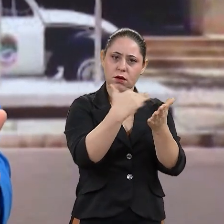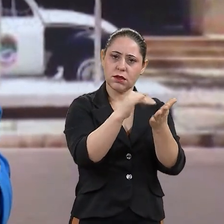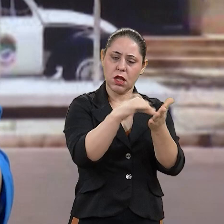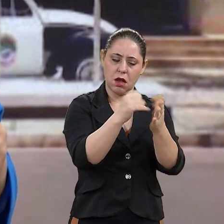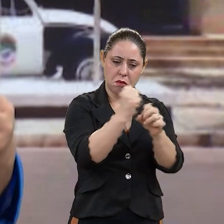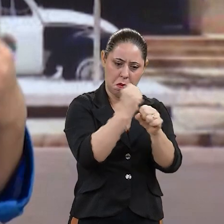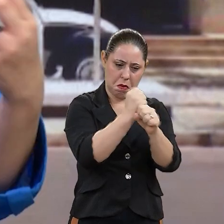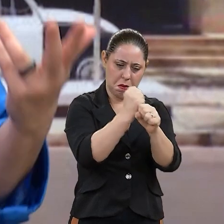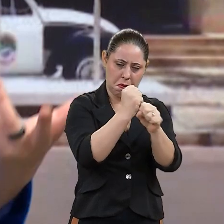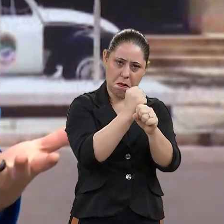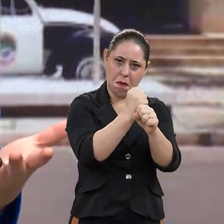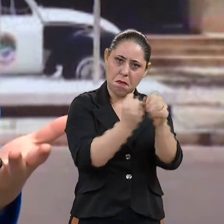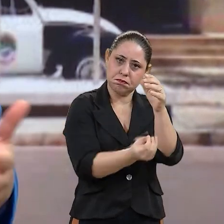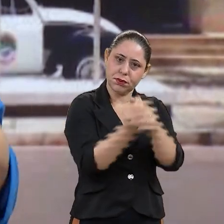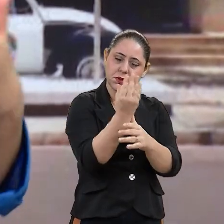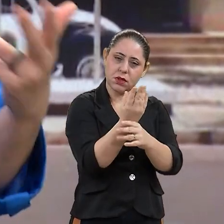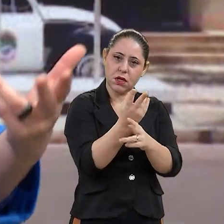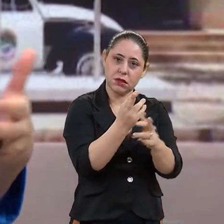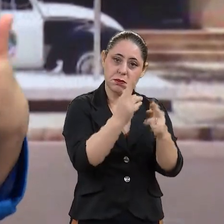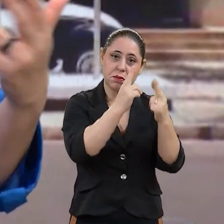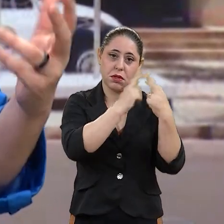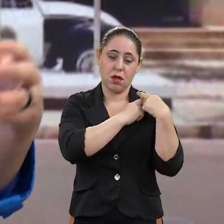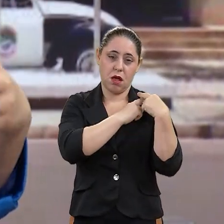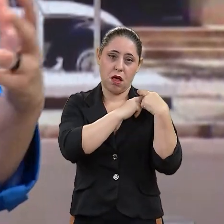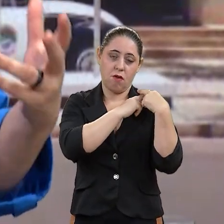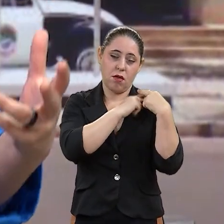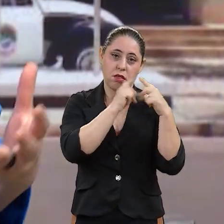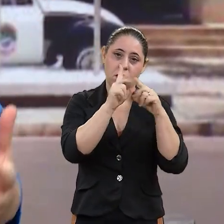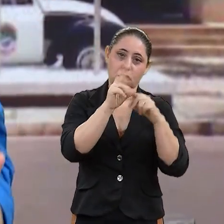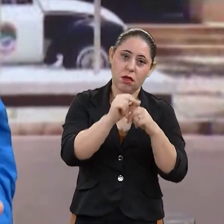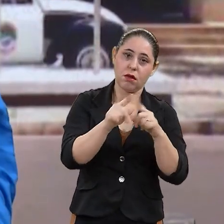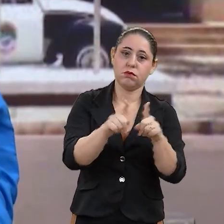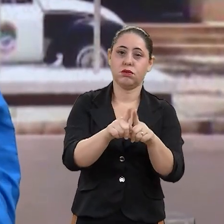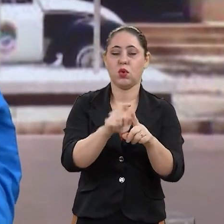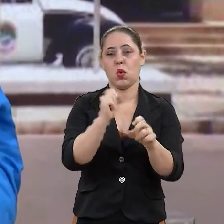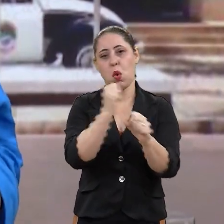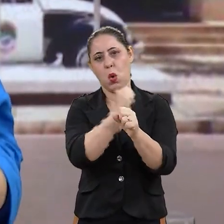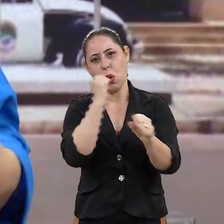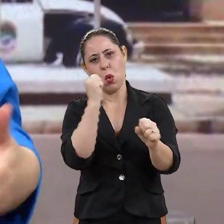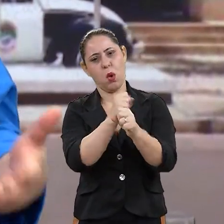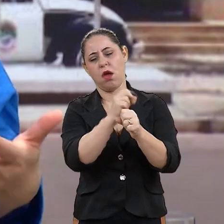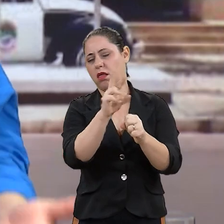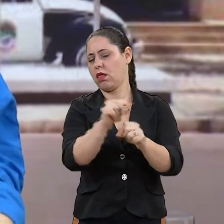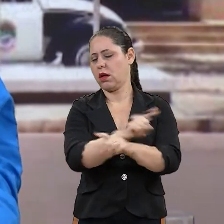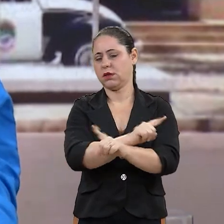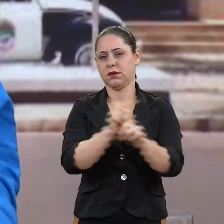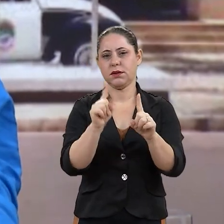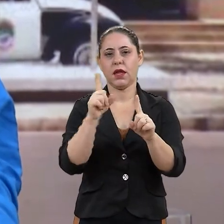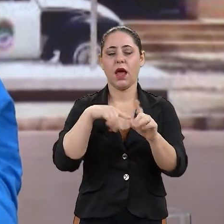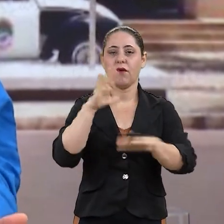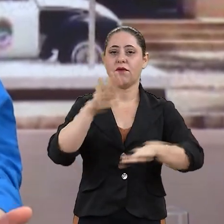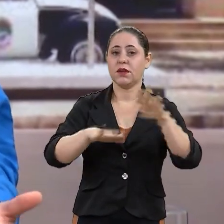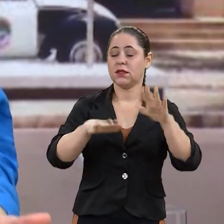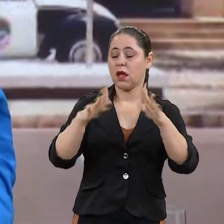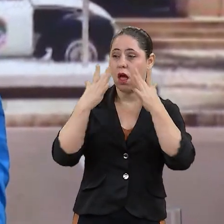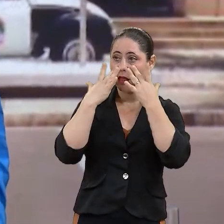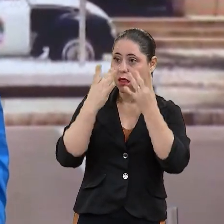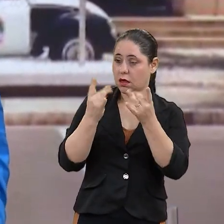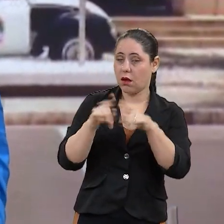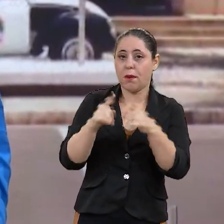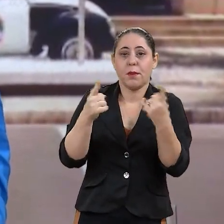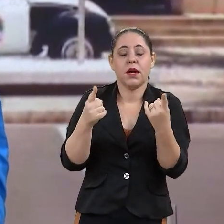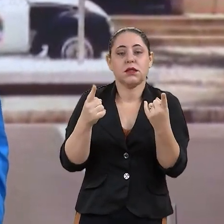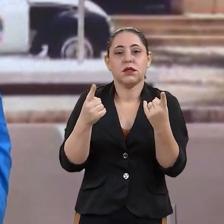somos uma secretaria que constrói obras, responsável por fazer as grandes entregas robustas de construção, vamos dizer assim, que é a que às vezes mais